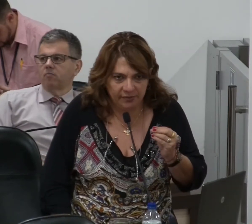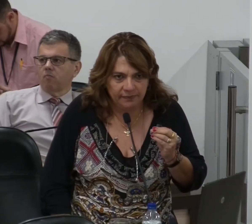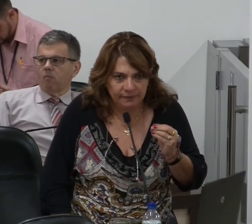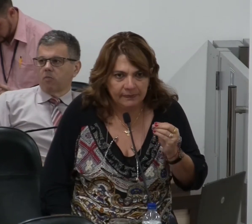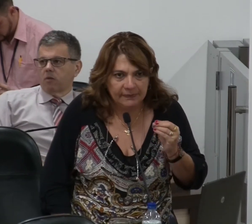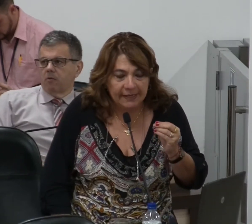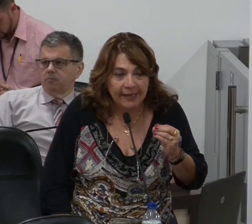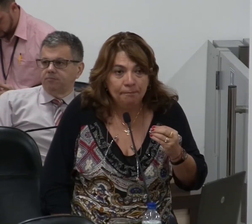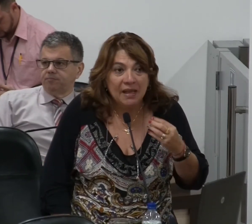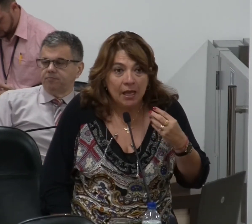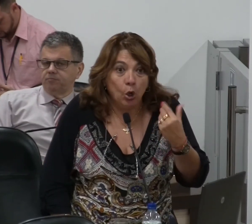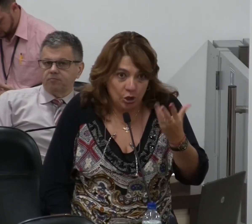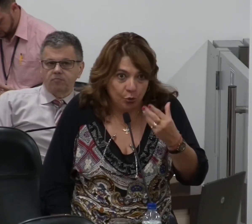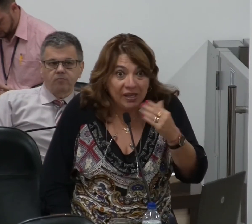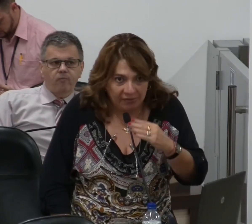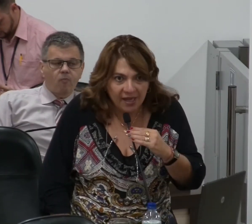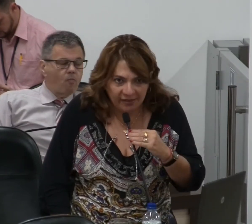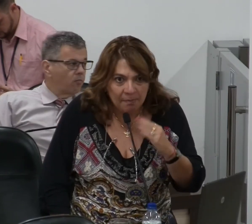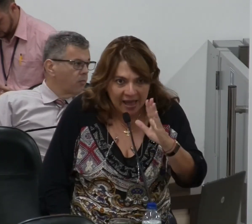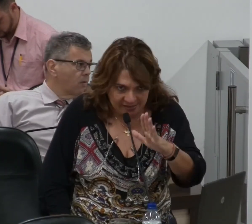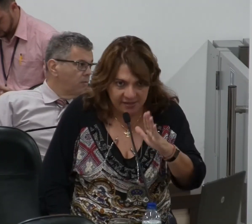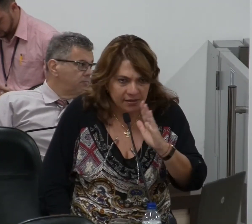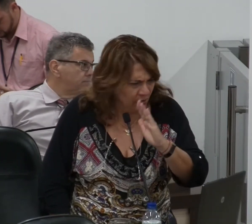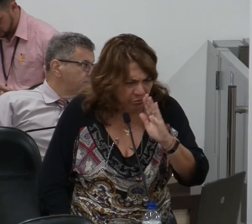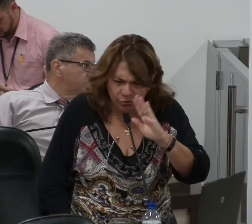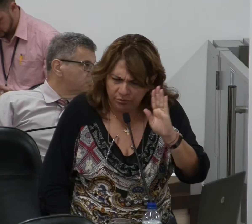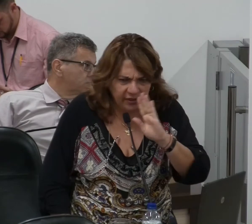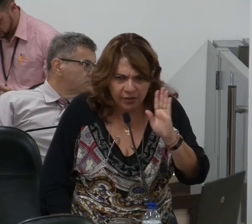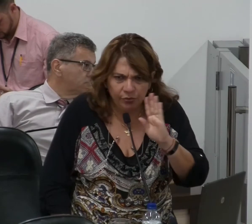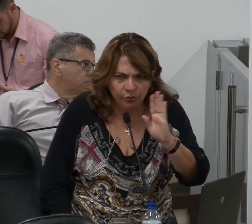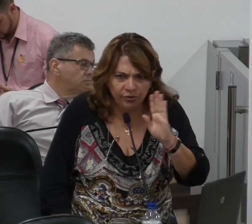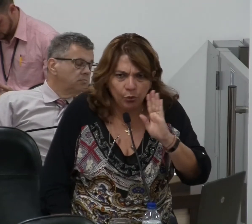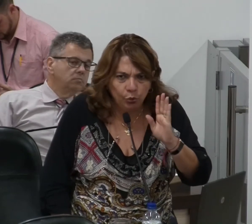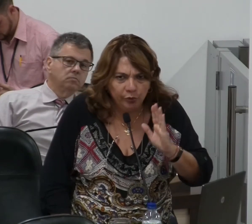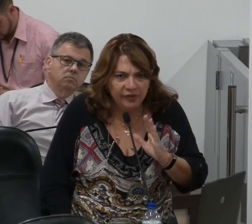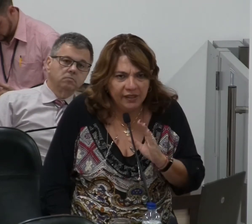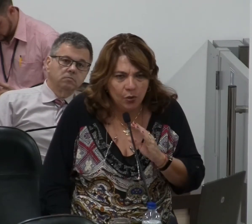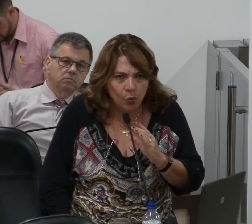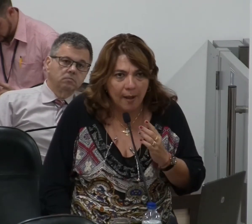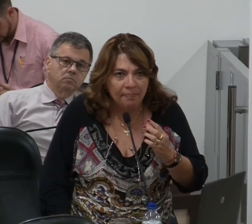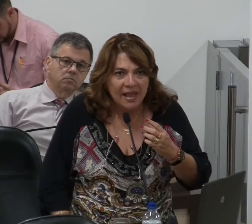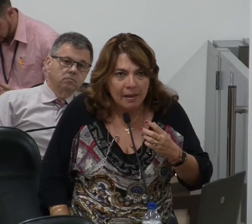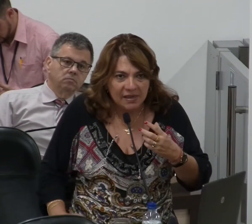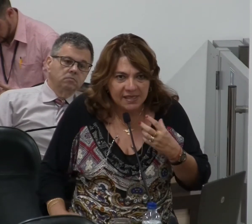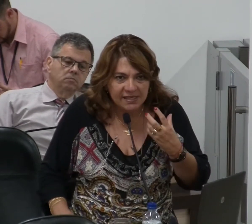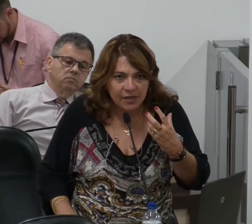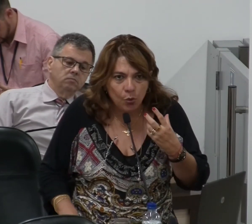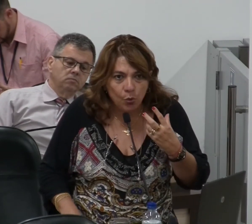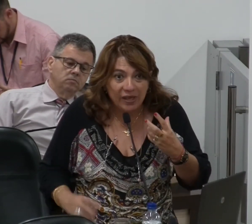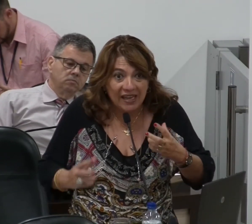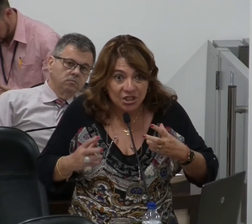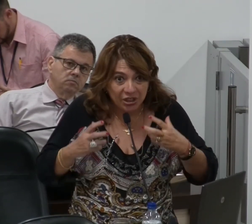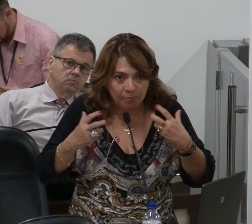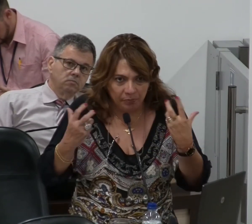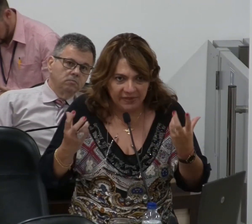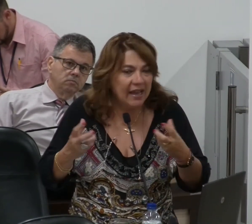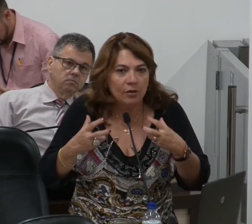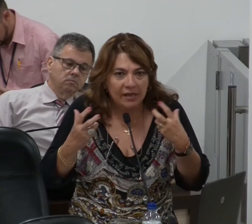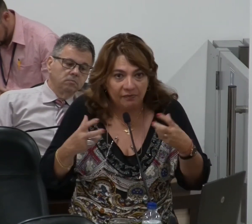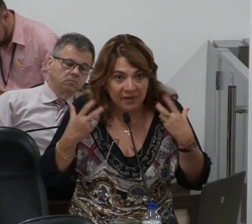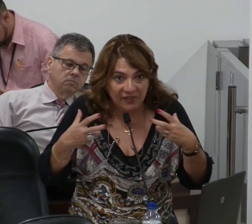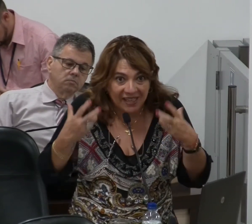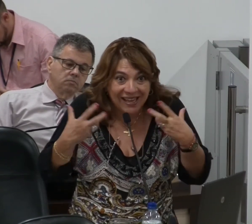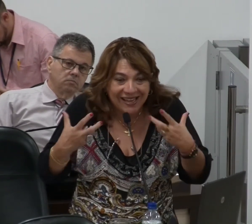conta. Né? Lógico que tem que ter mais, não tenho dúvida nenhuma. Mas, assim, o que a gente...